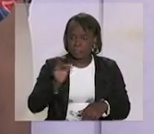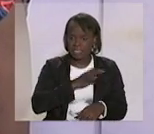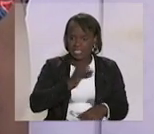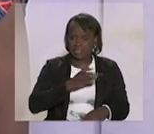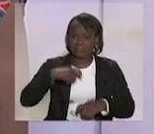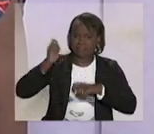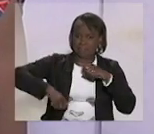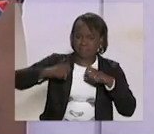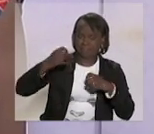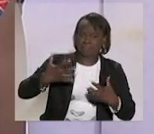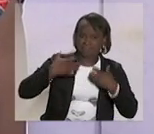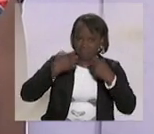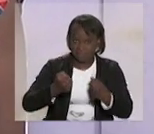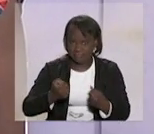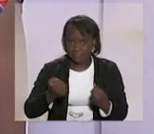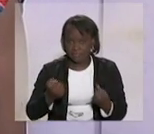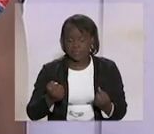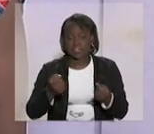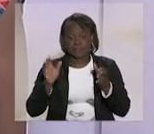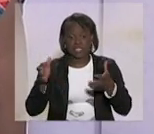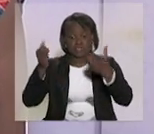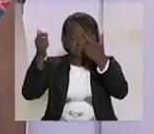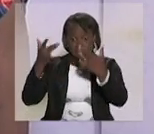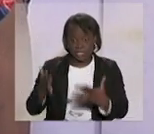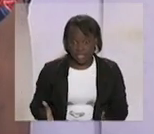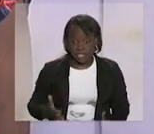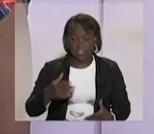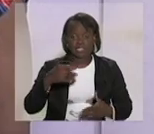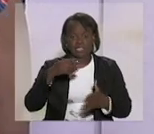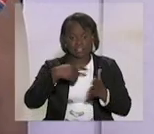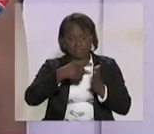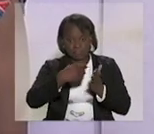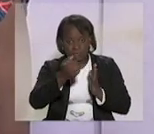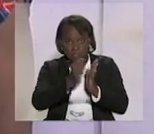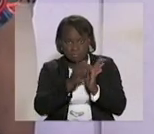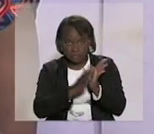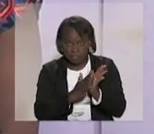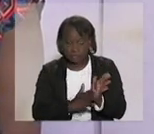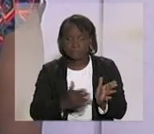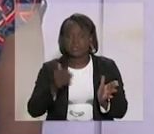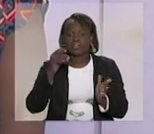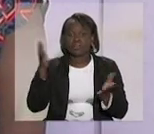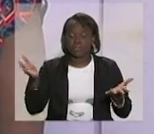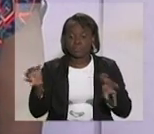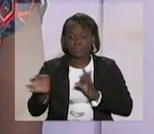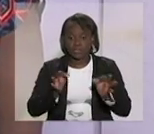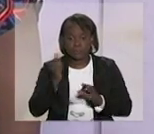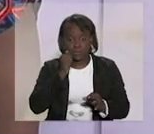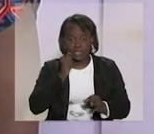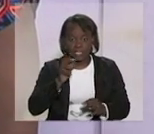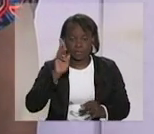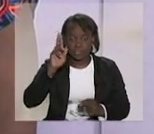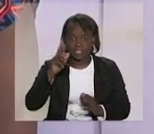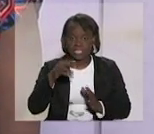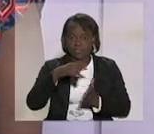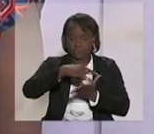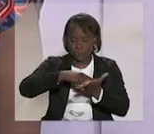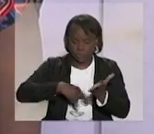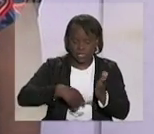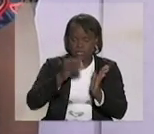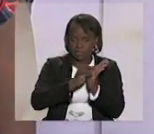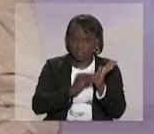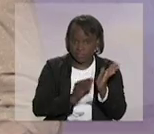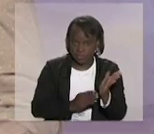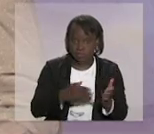temem sofrer violência sexual. Para falar sobre esses dados, eu recebo no programa de hoje a organizadora do Dossiê